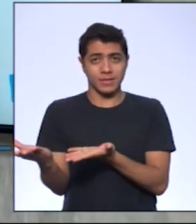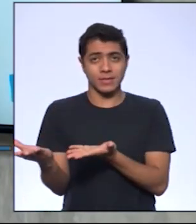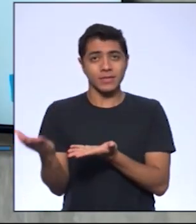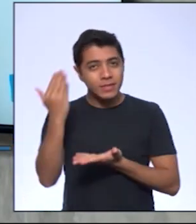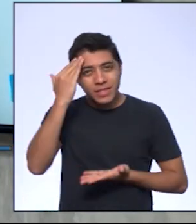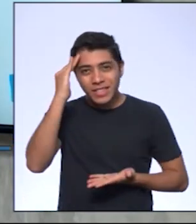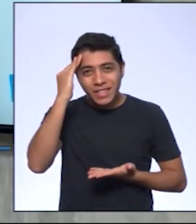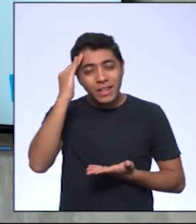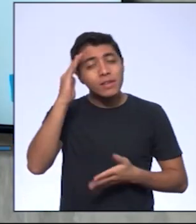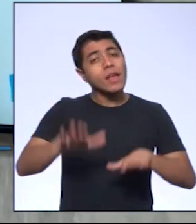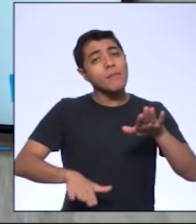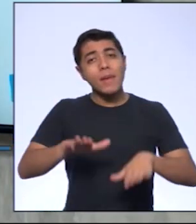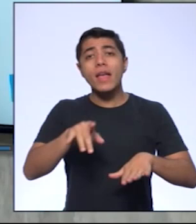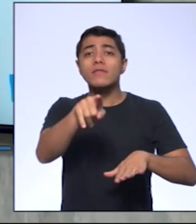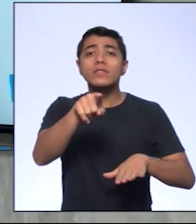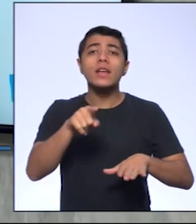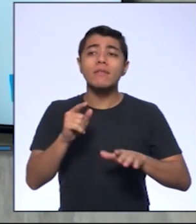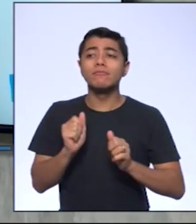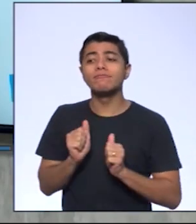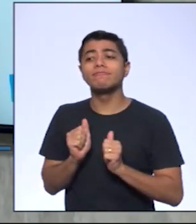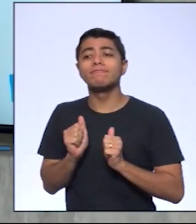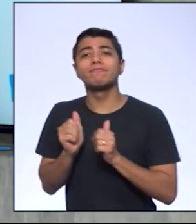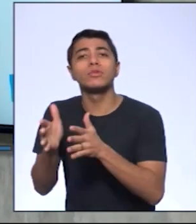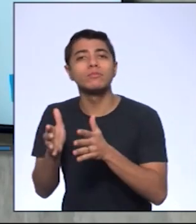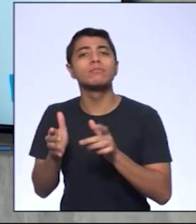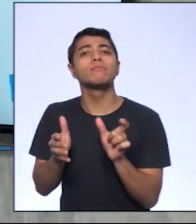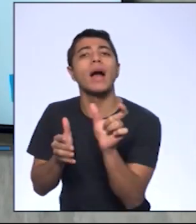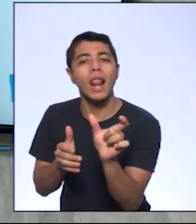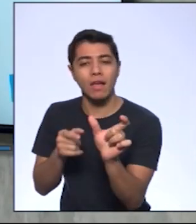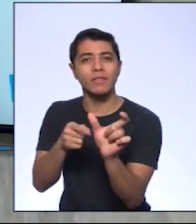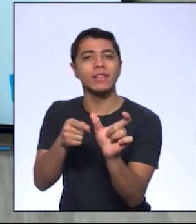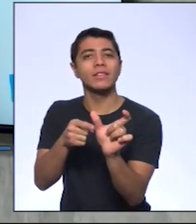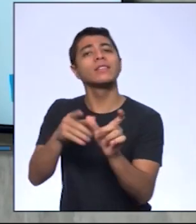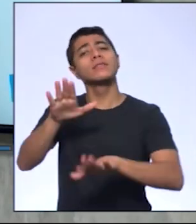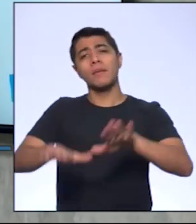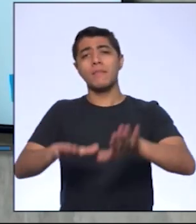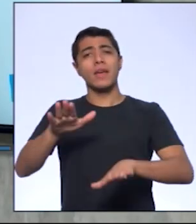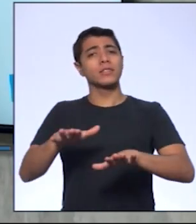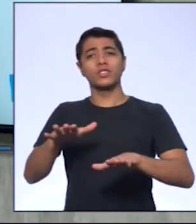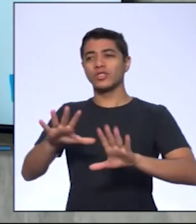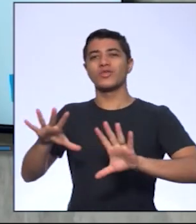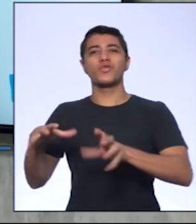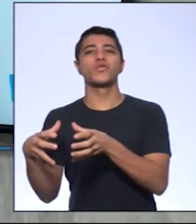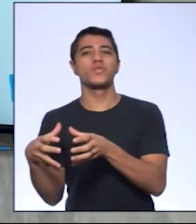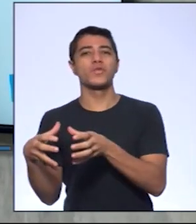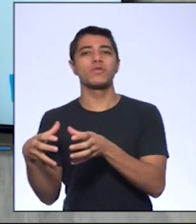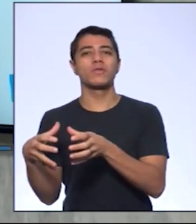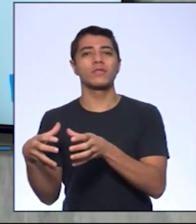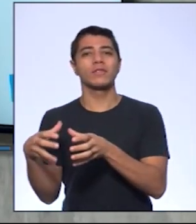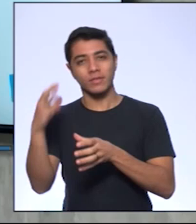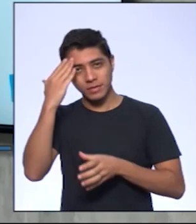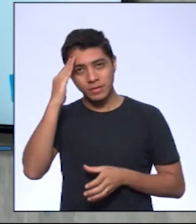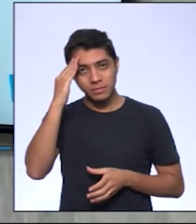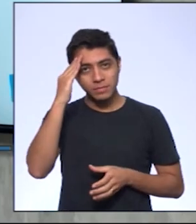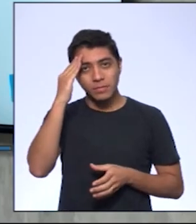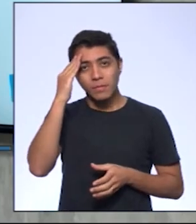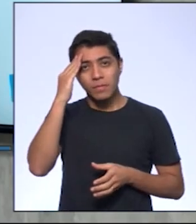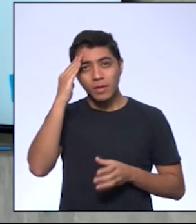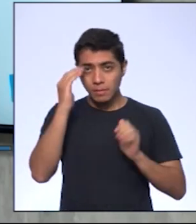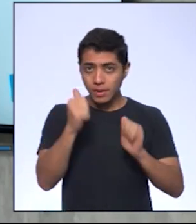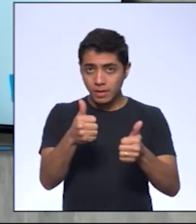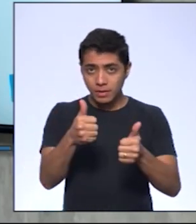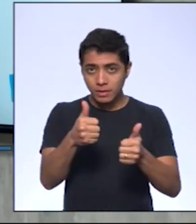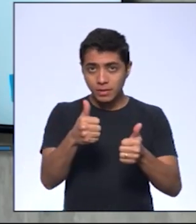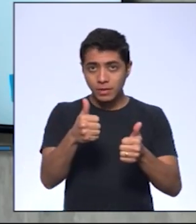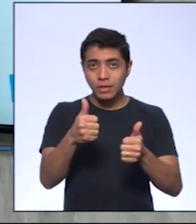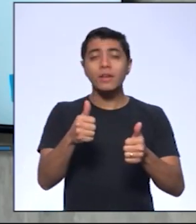de palavras. Tem a ver aí com a ideia de usar gírias, né? Jargões que nos identificam, beleza? Se você tem aí alguma